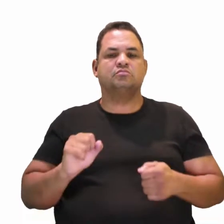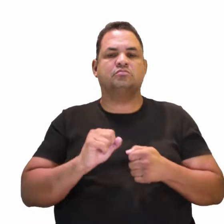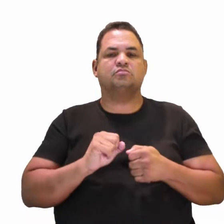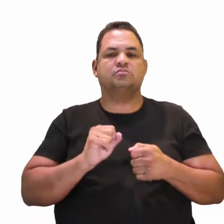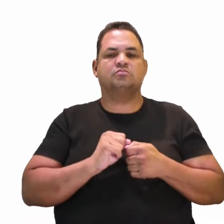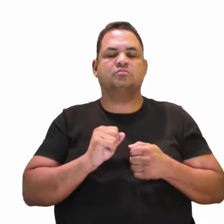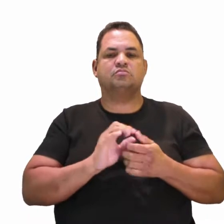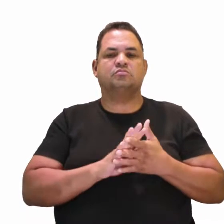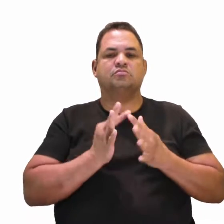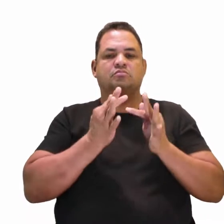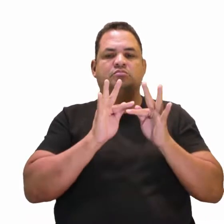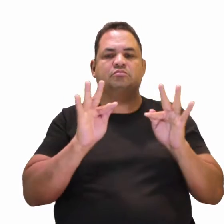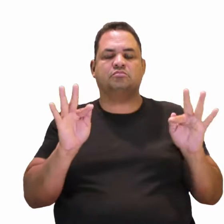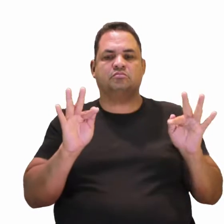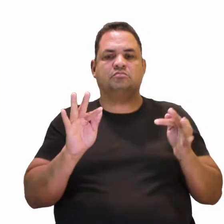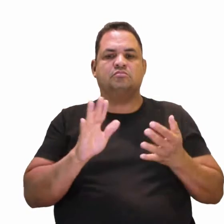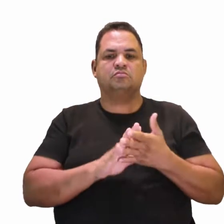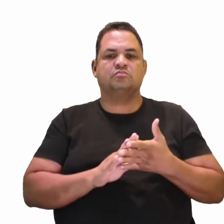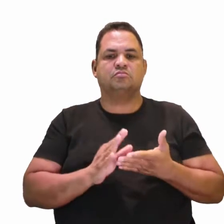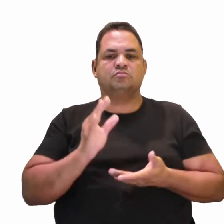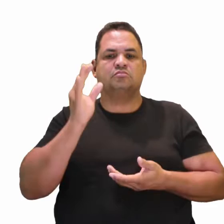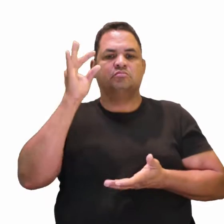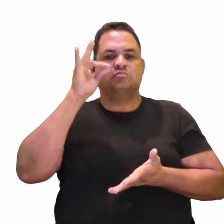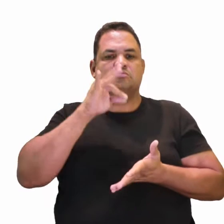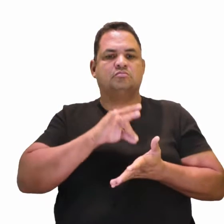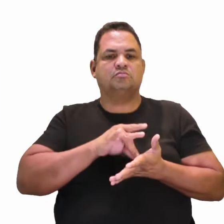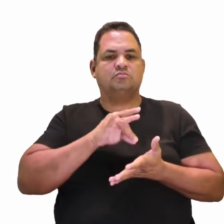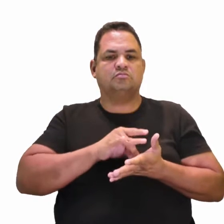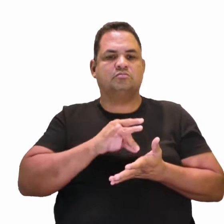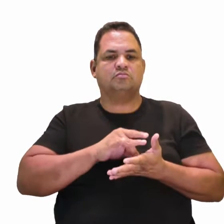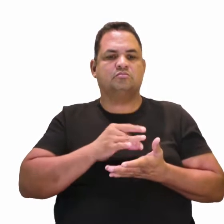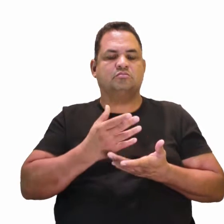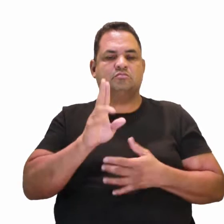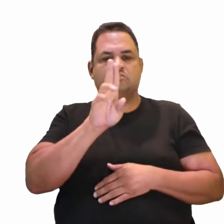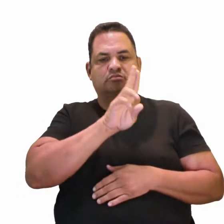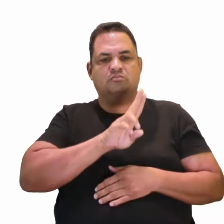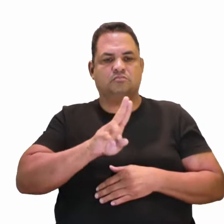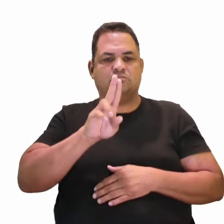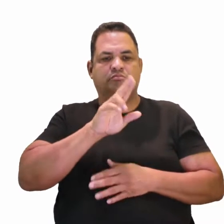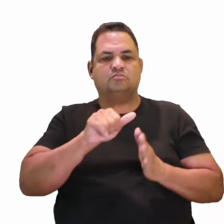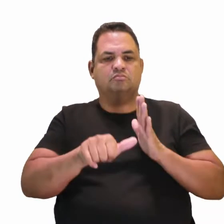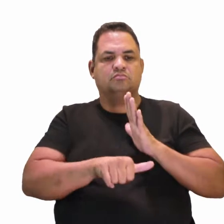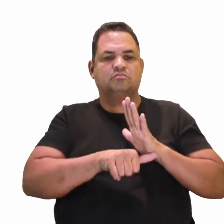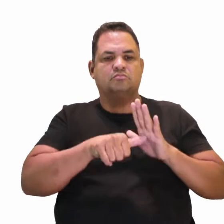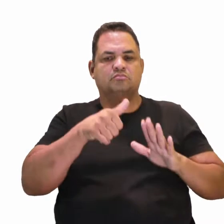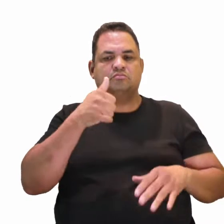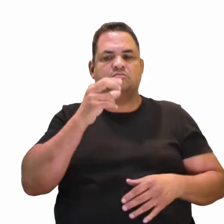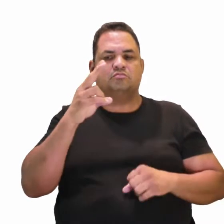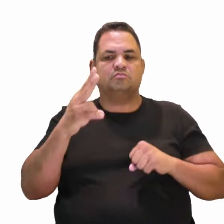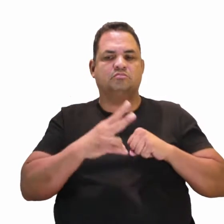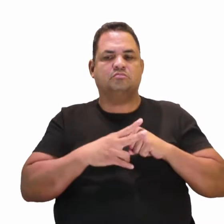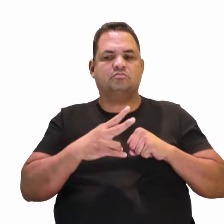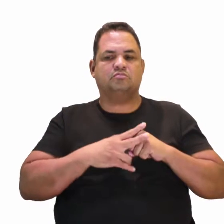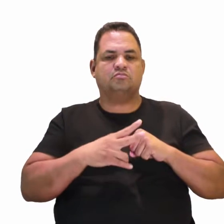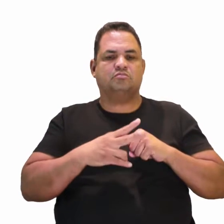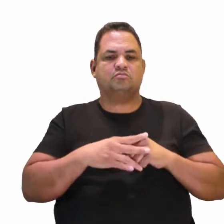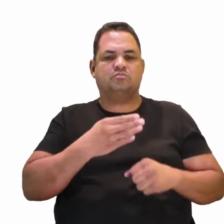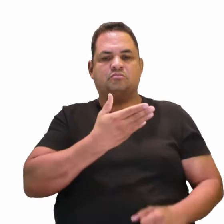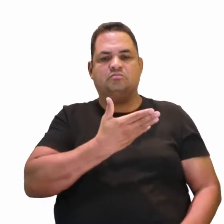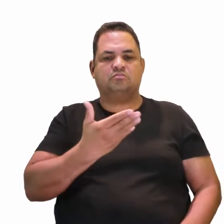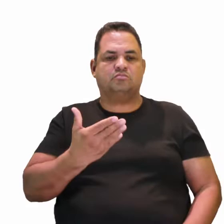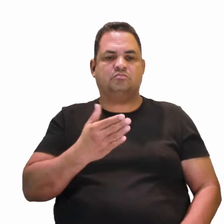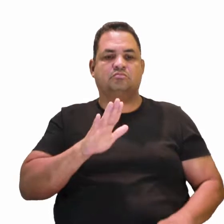frase, né, na questão de afirmativa, você vai usar primeiramente o seu verbo. Ele começa com o